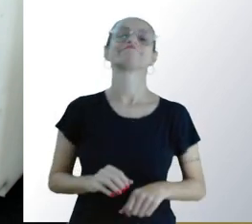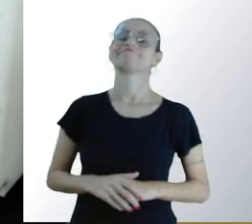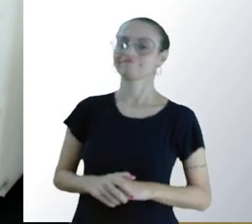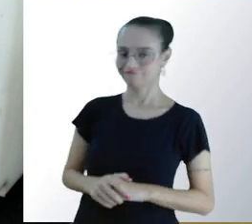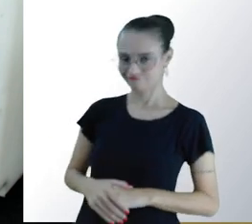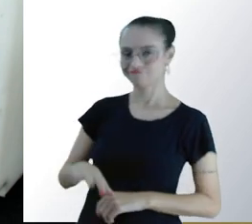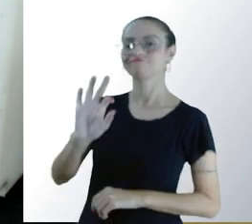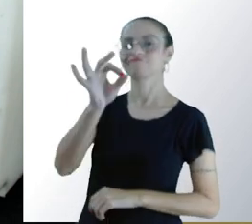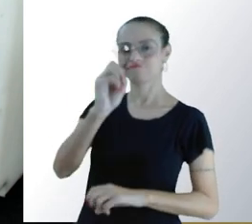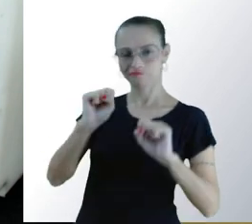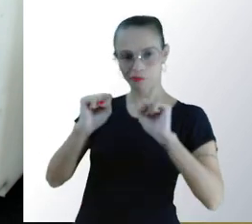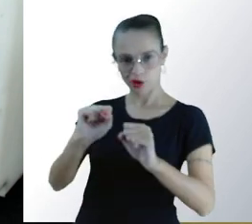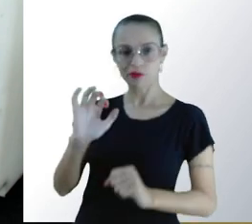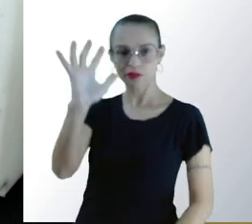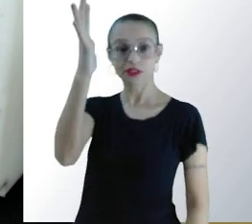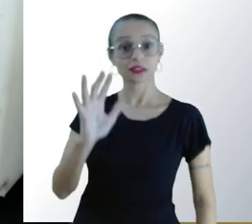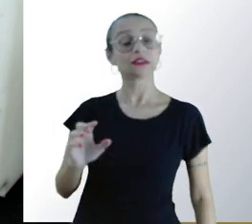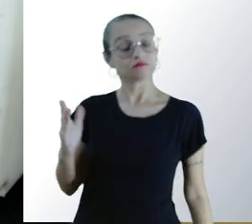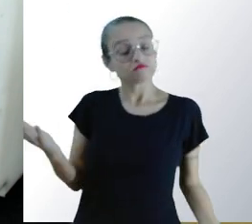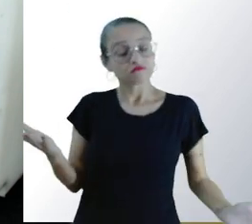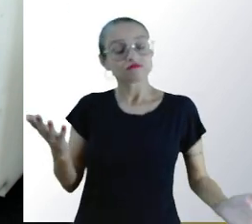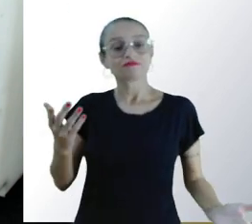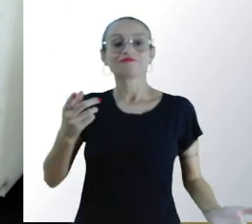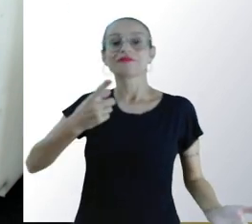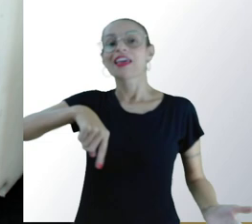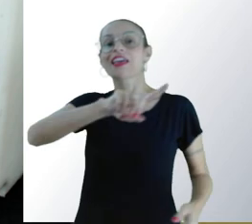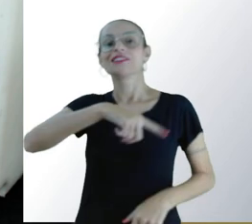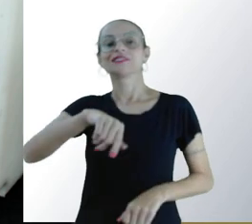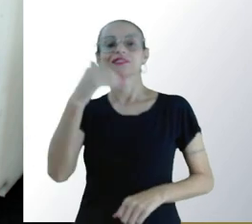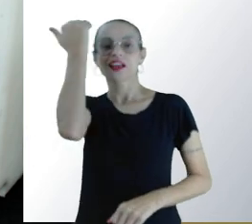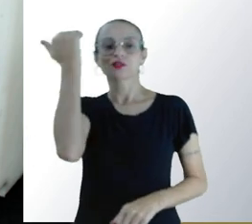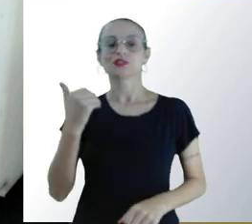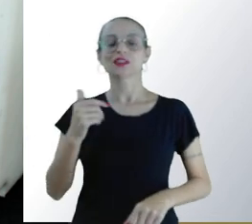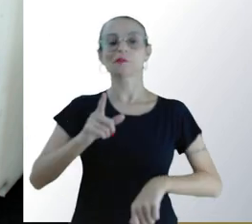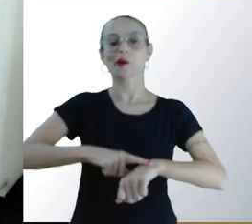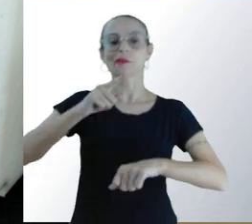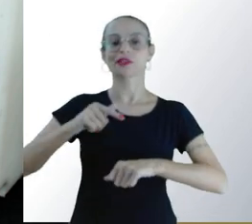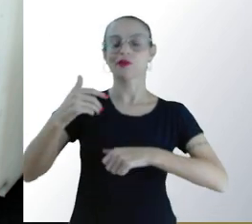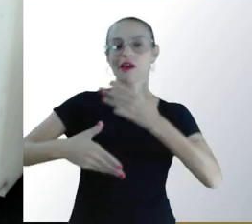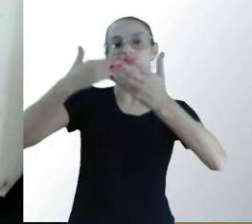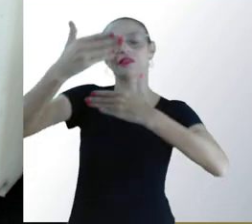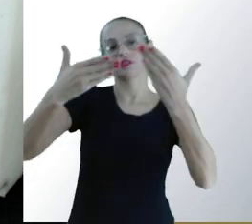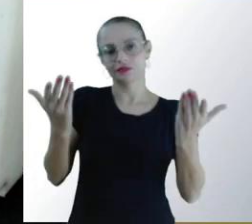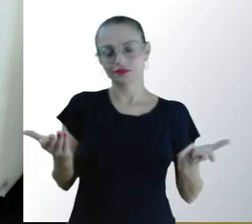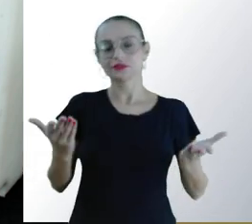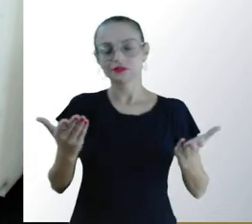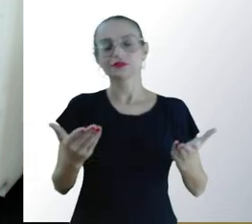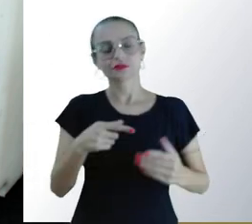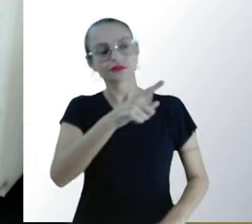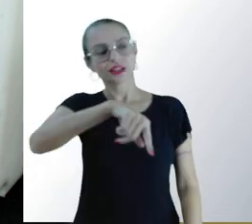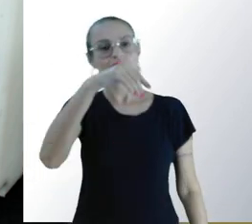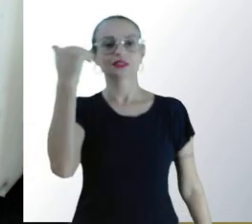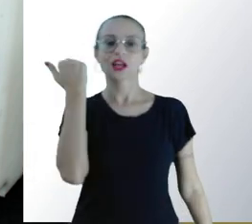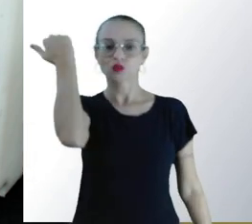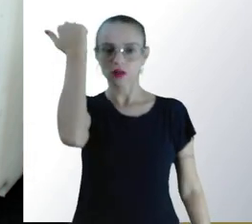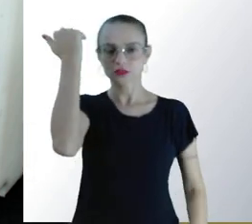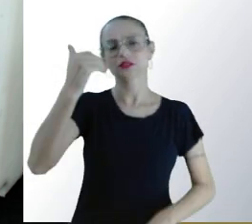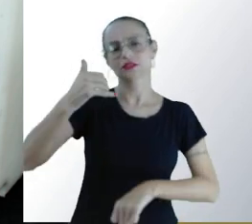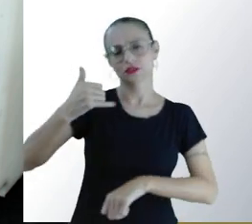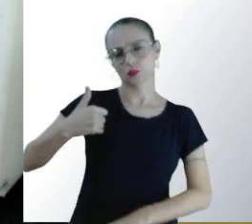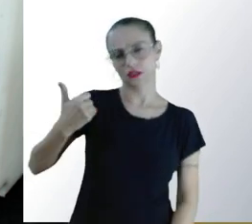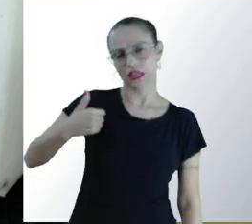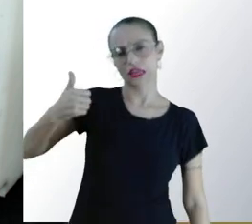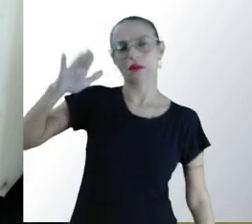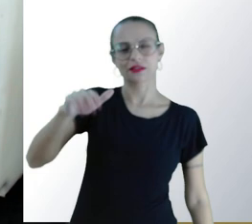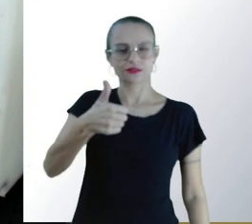acontecer. Como eu falei, como eles estão nesse momento de desenvolvimento, claro que a gente daí já pode tratar os adolescentes de idade mais avançada, ali